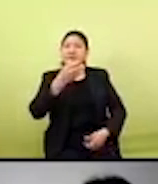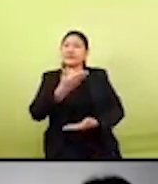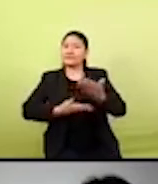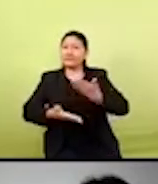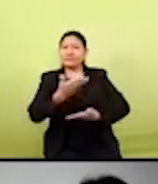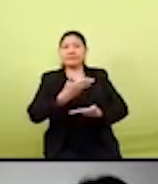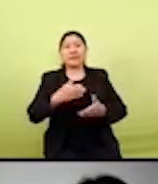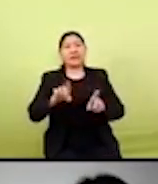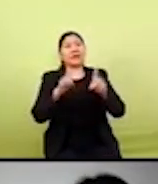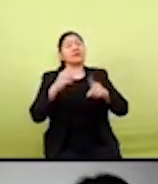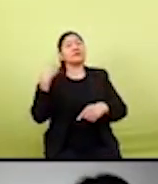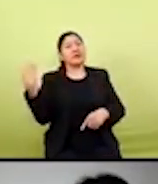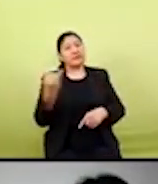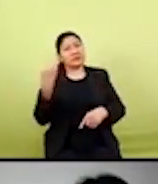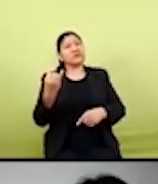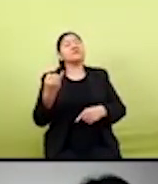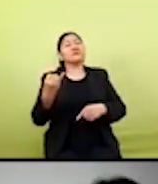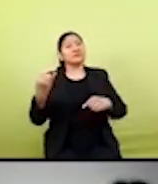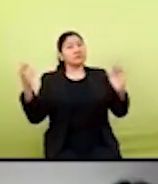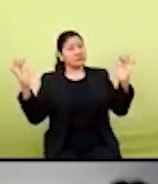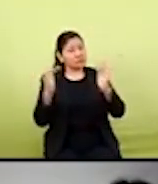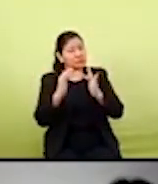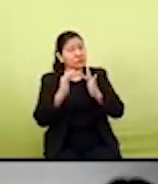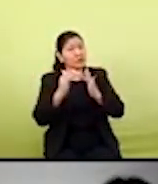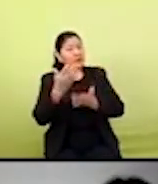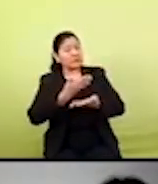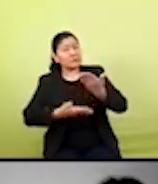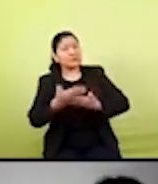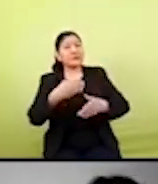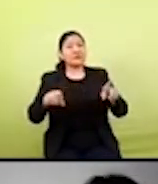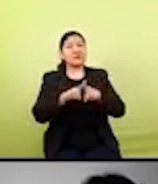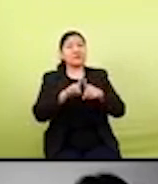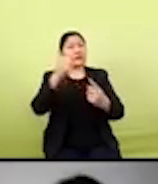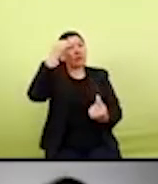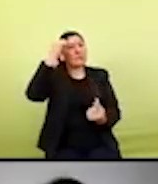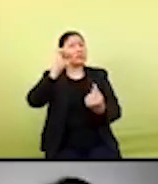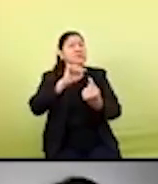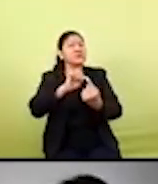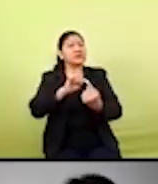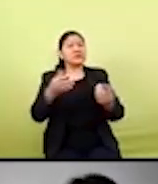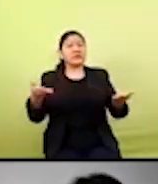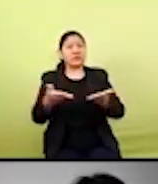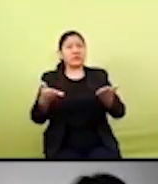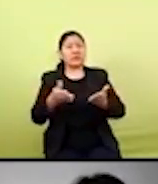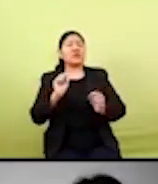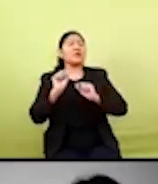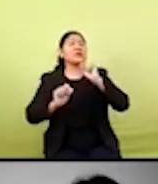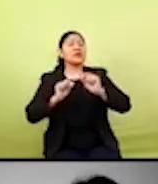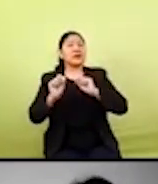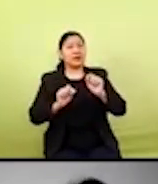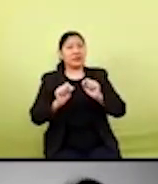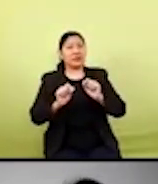muito importante a ser debatido, né? E o objetivo da nossa live, né, o objetivo maior, né,